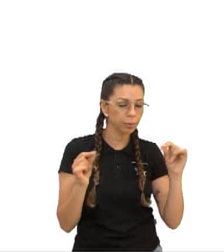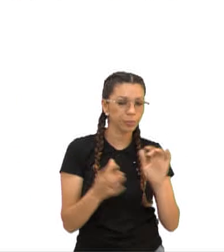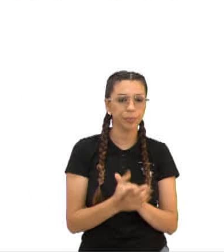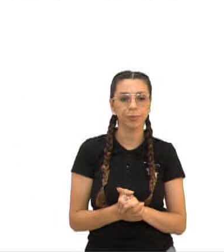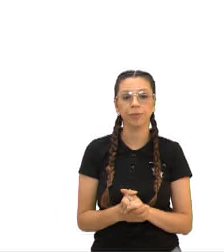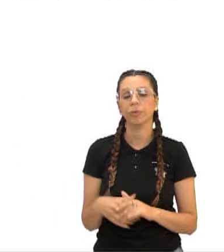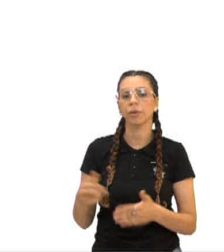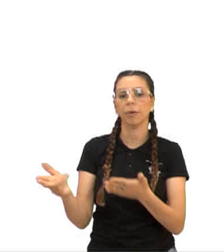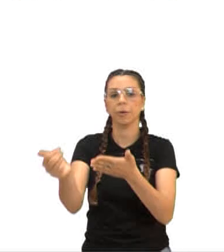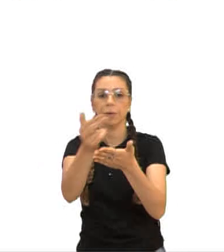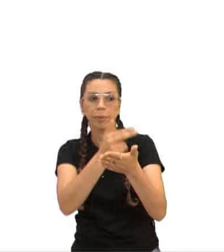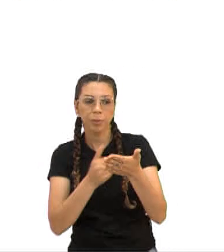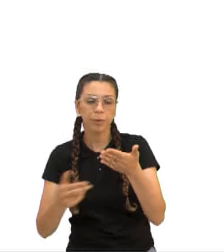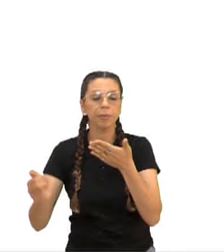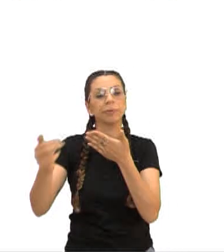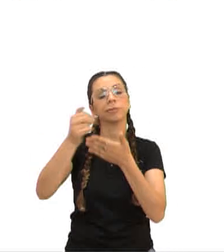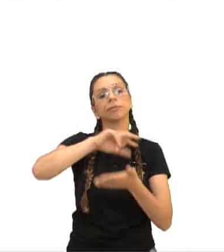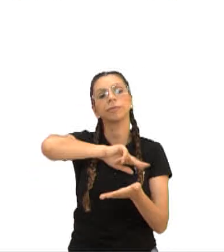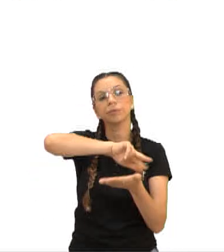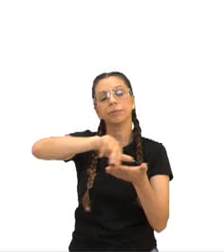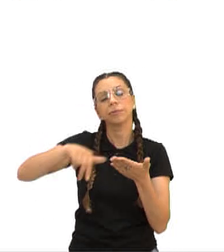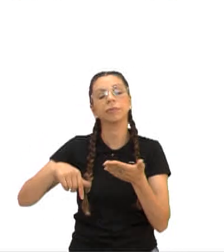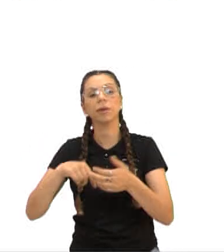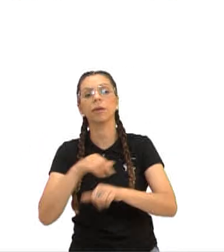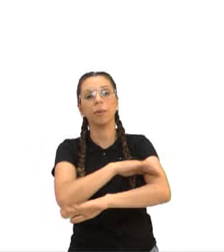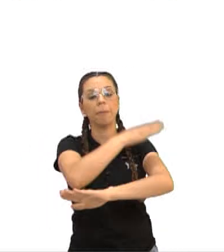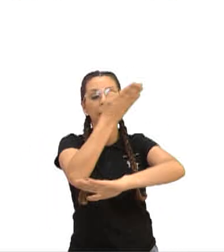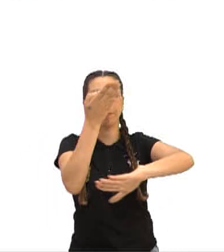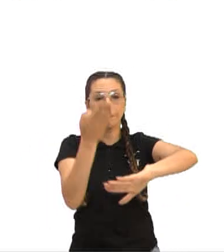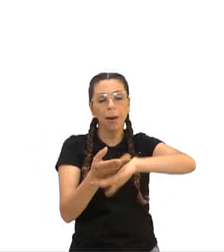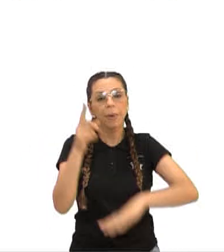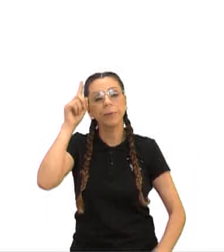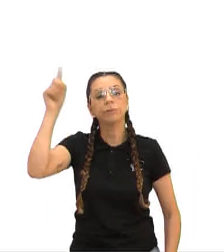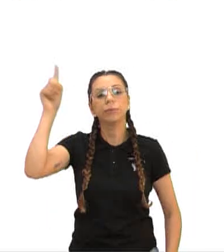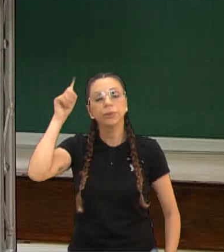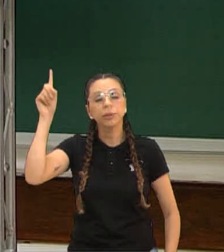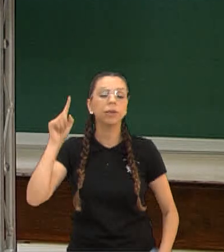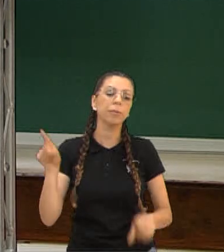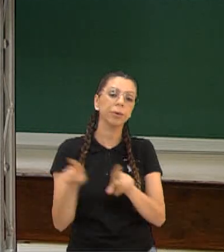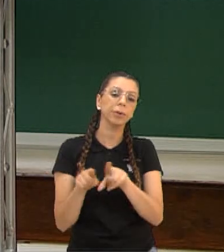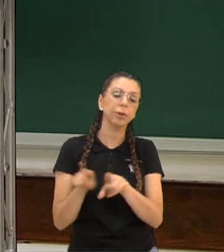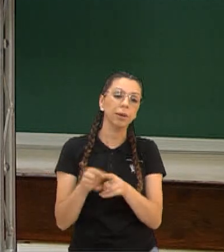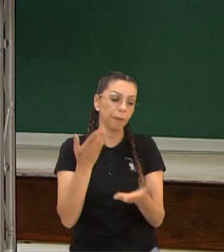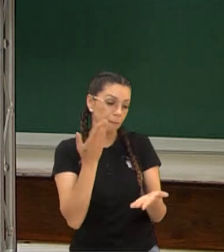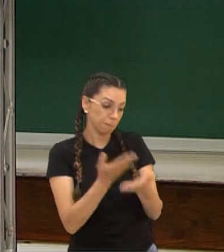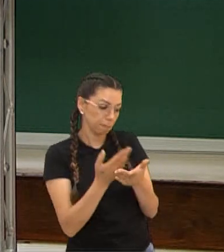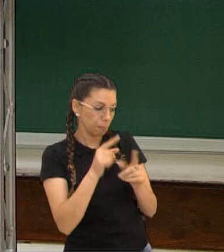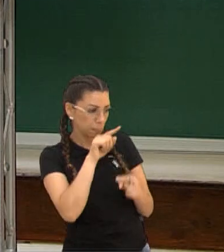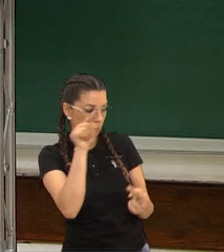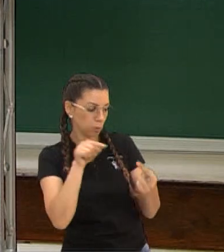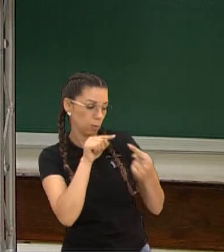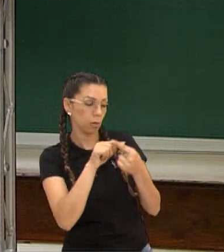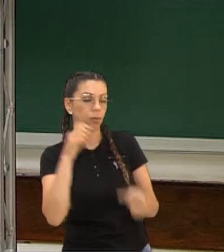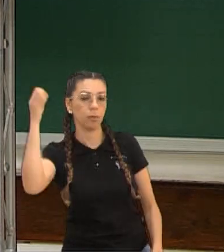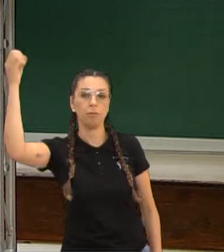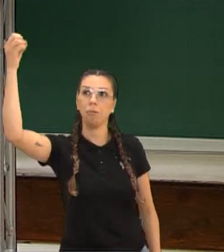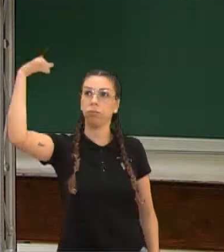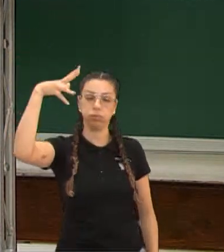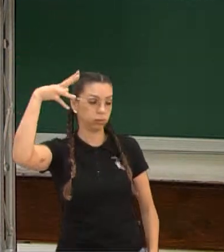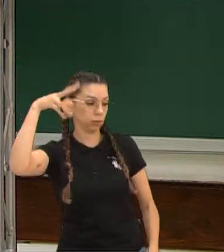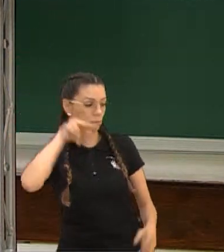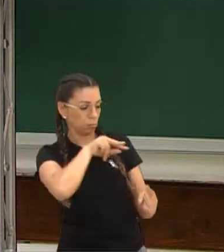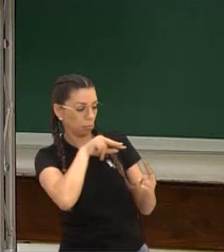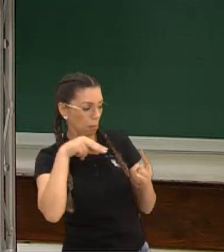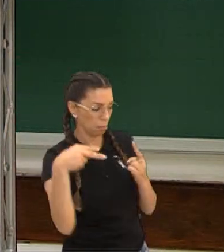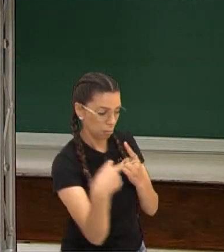vários motivos em diversas horas do dia, várias épocas, a fim de estudar sua luminosidade. Então, a gente vai mostrar bem isso para vocês.